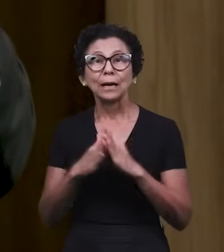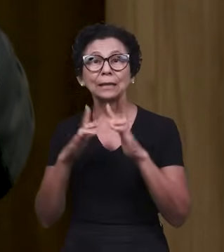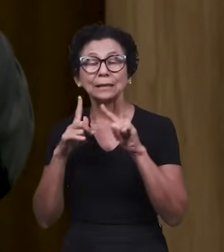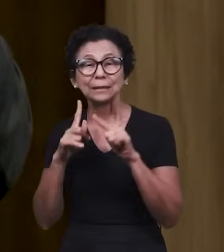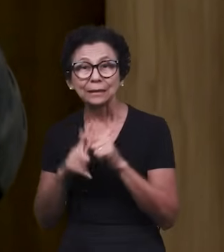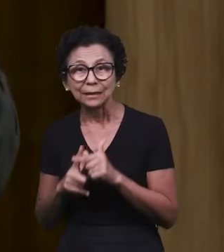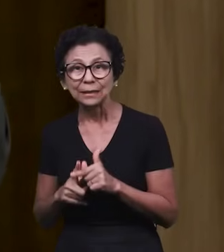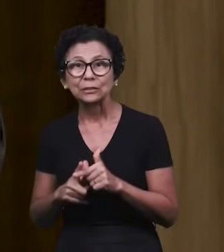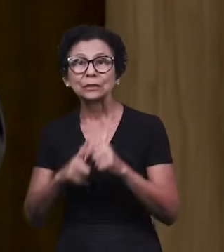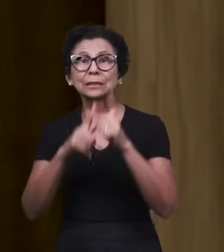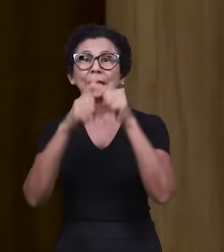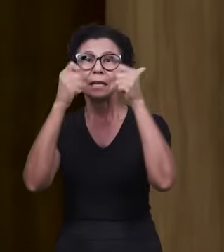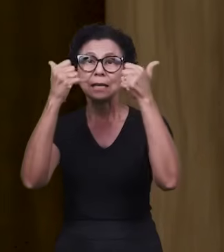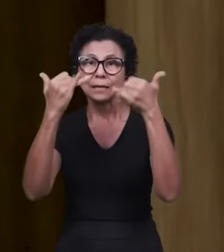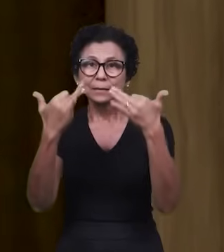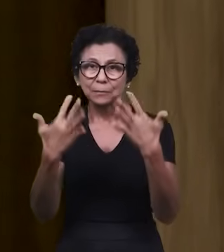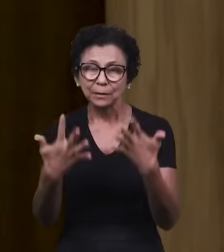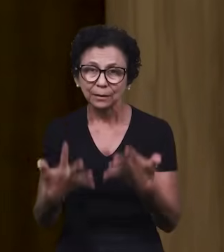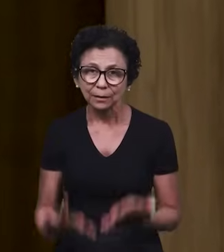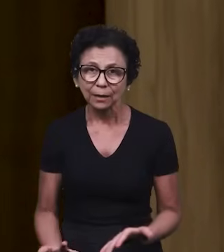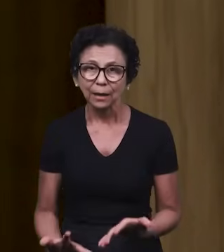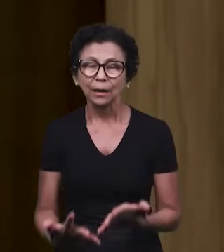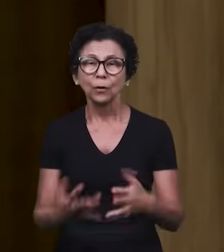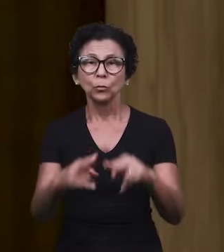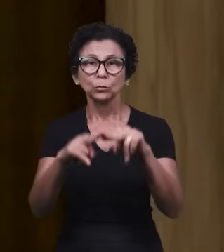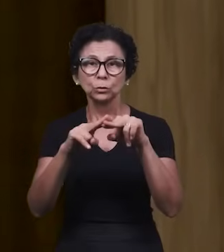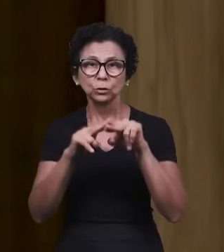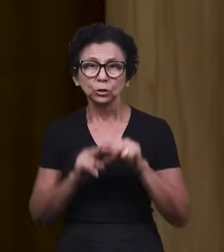apontar, quer trazer